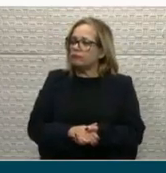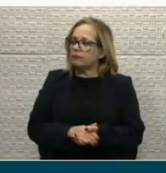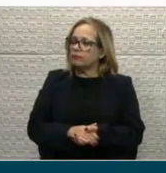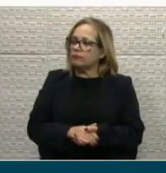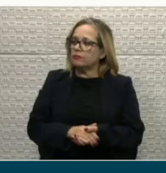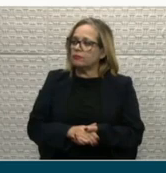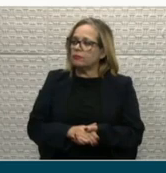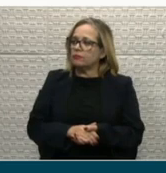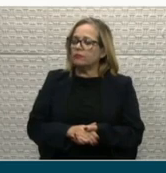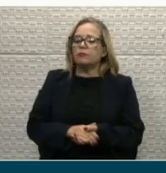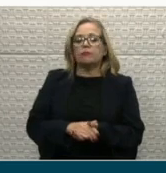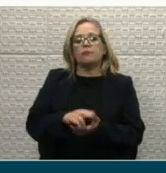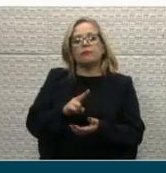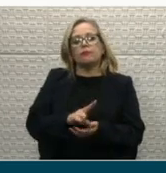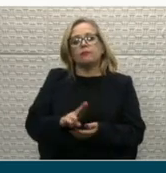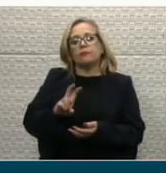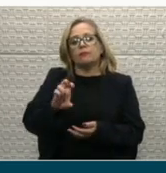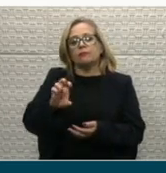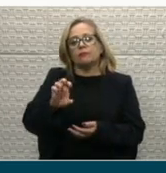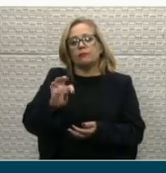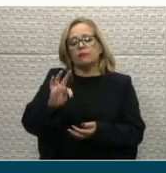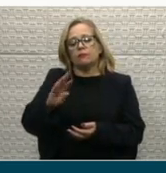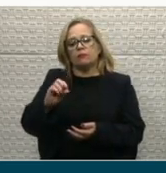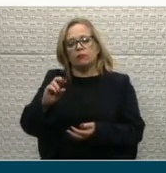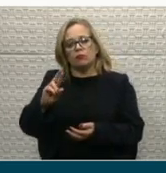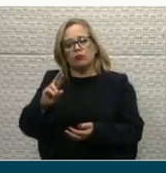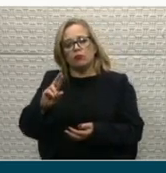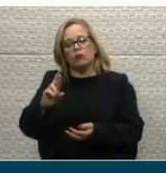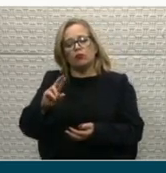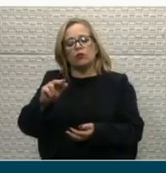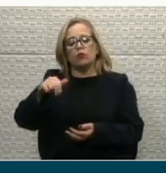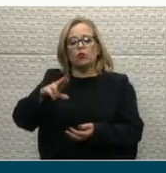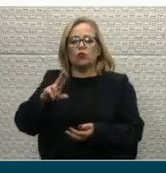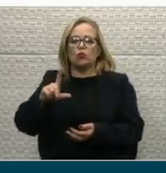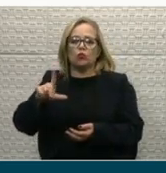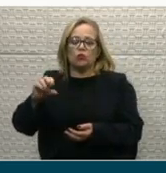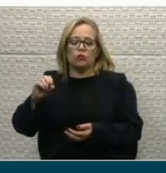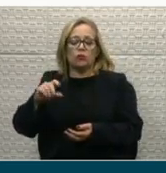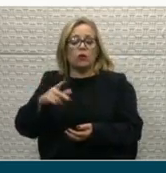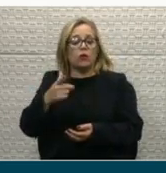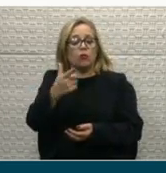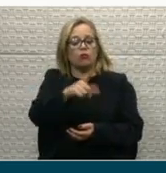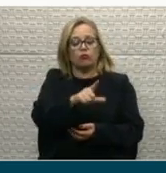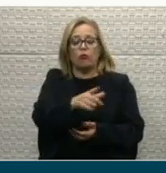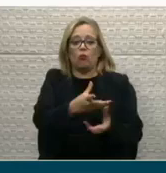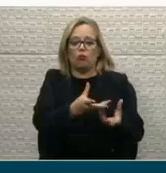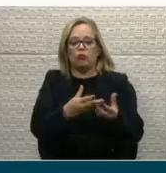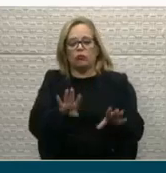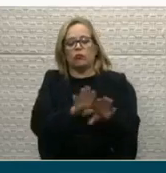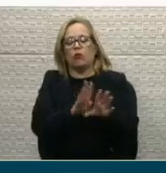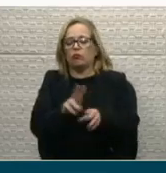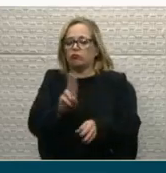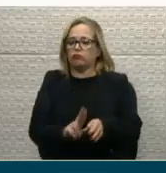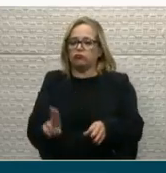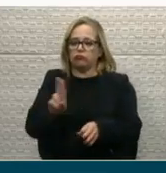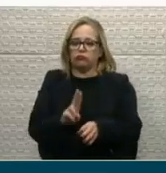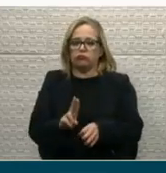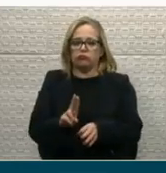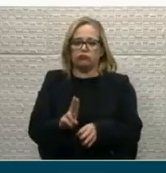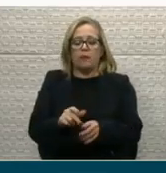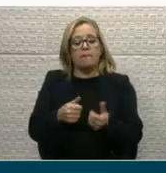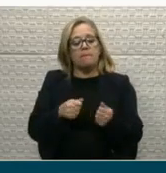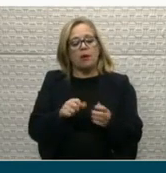nulo eu já consigo avaliar diretamente. Eu quero outros vetores além do vetor nulo. Então, eu